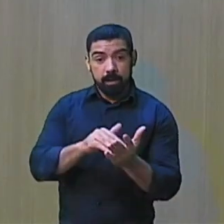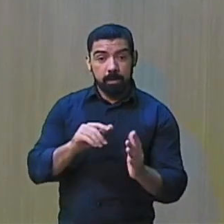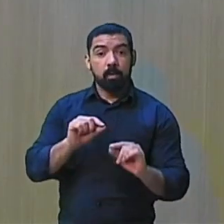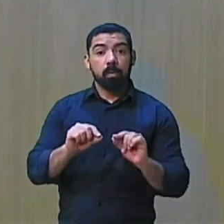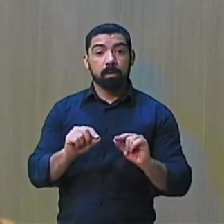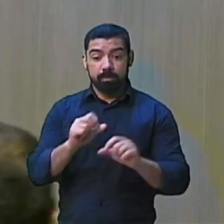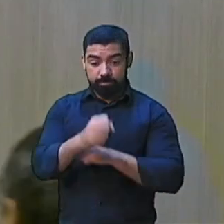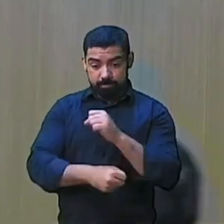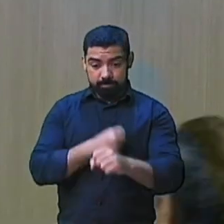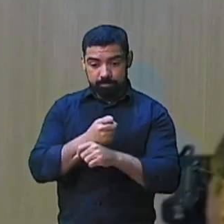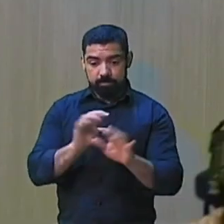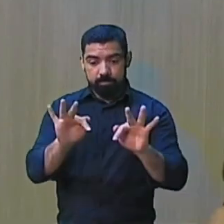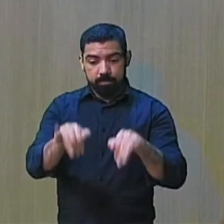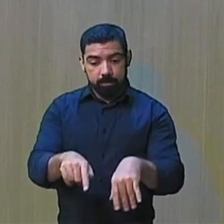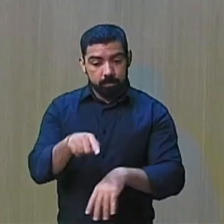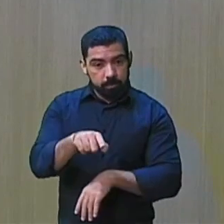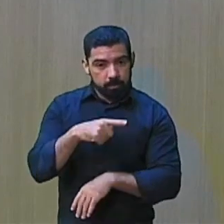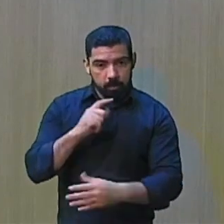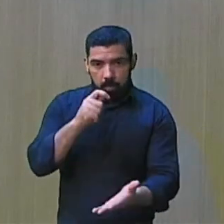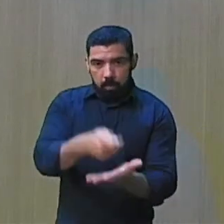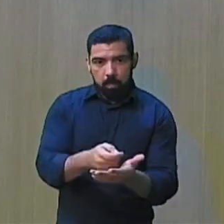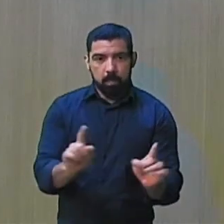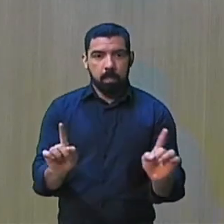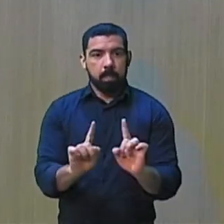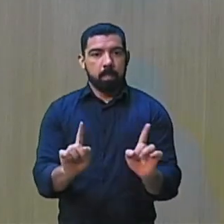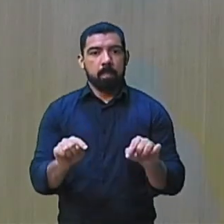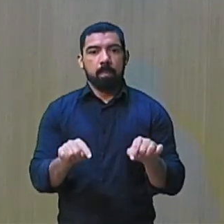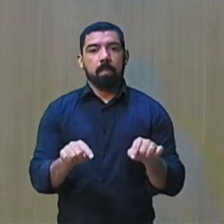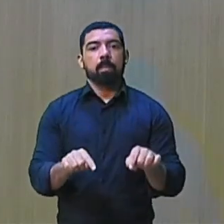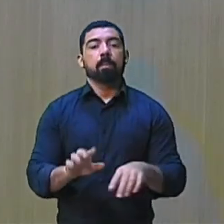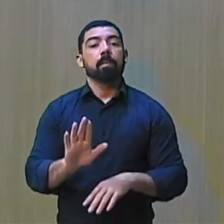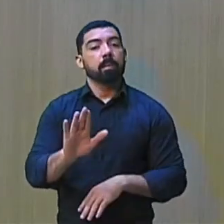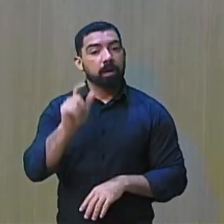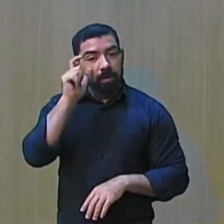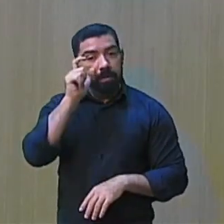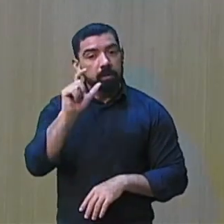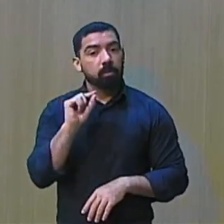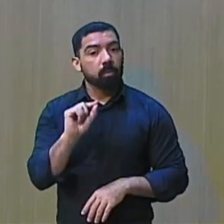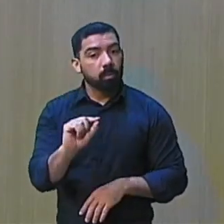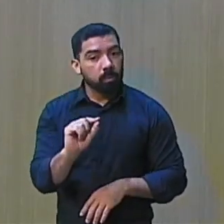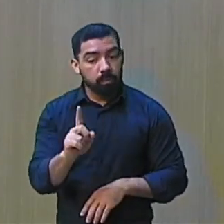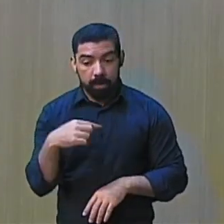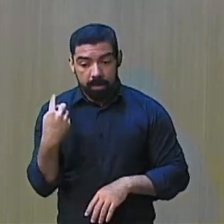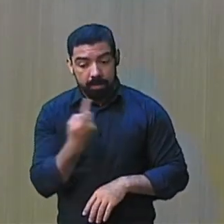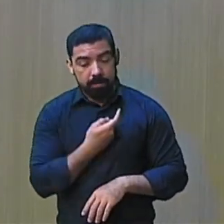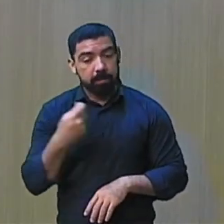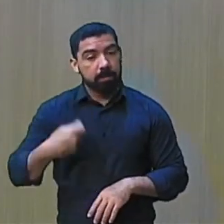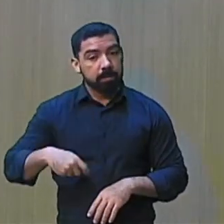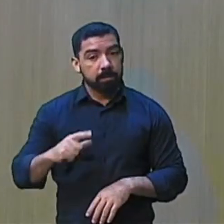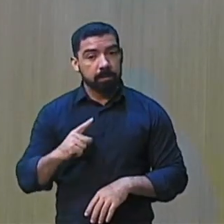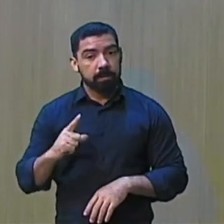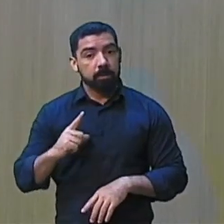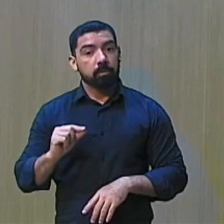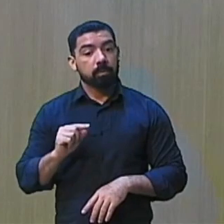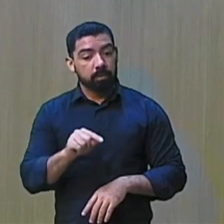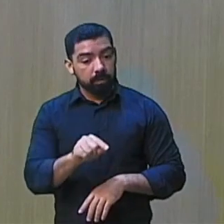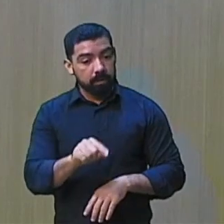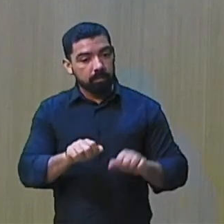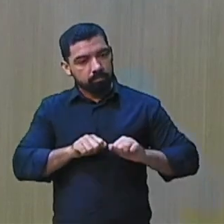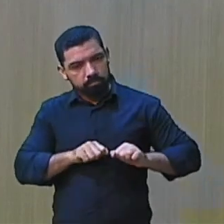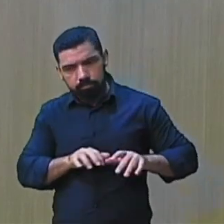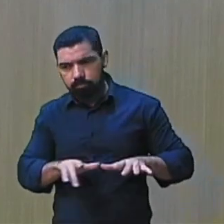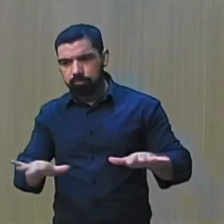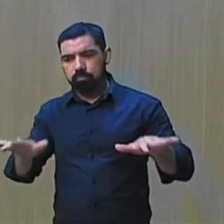estudantes não pagaram mas passagem de ônibus seria interessante que a gente pudesse expandir